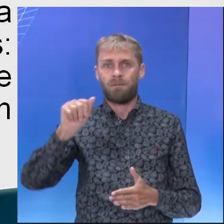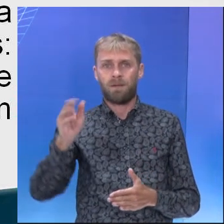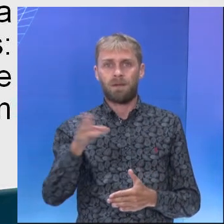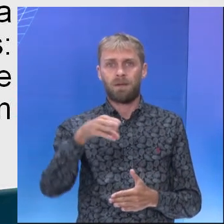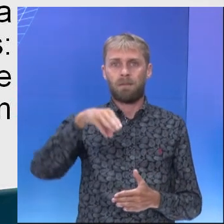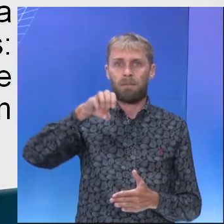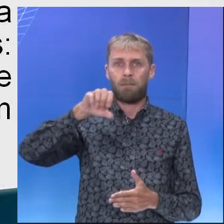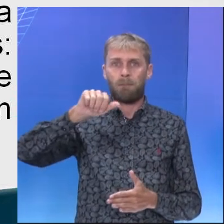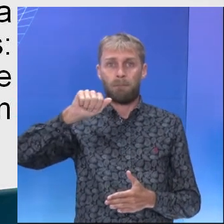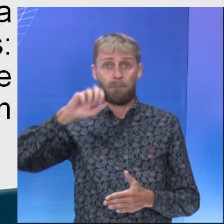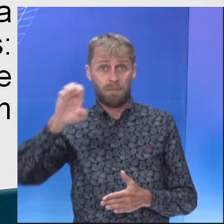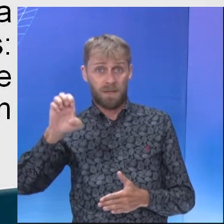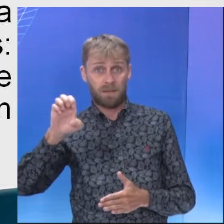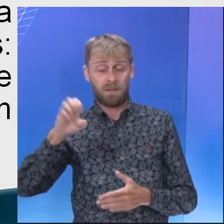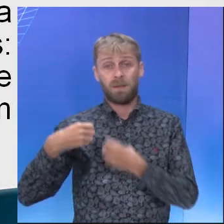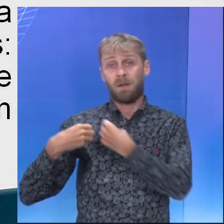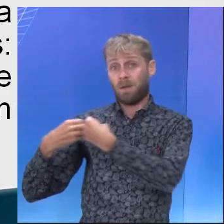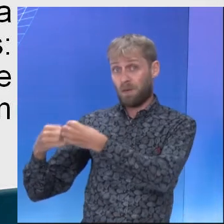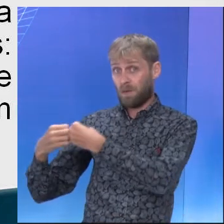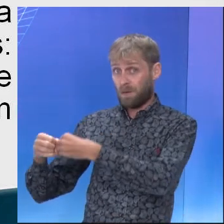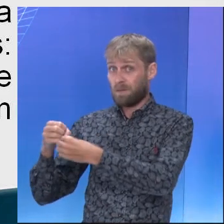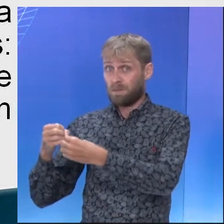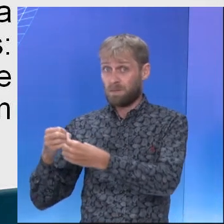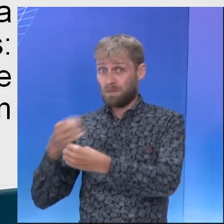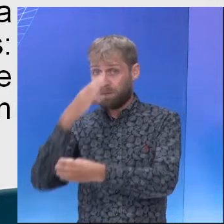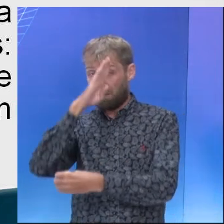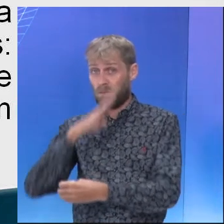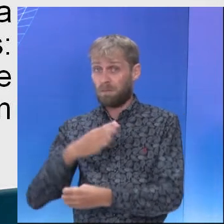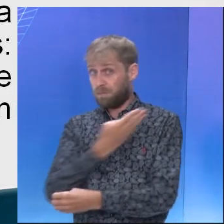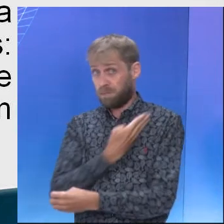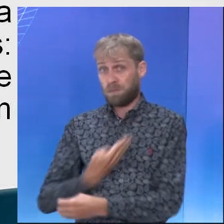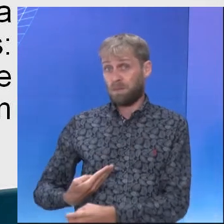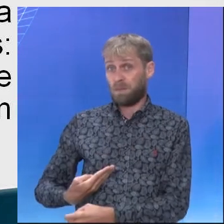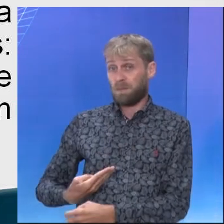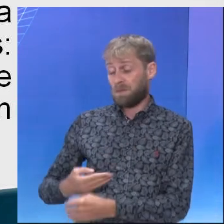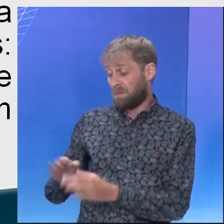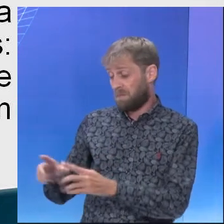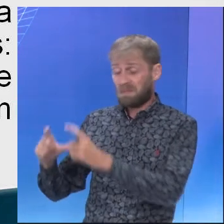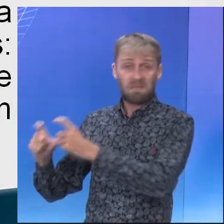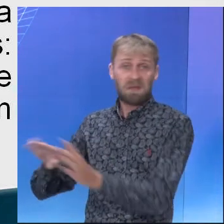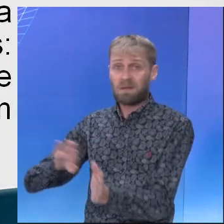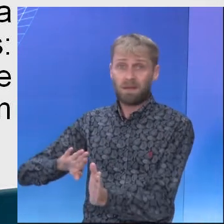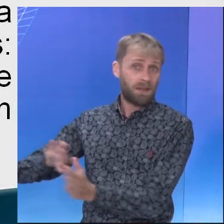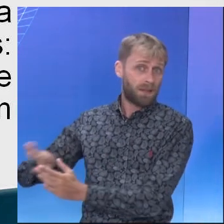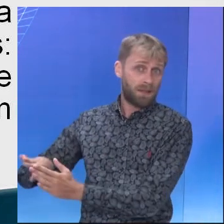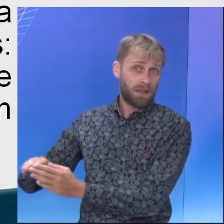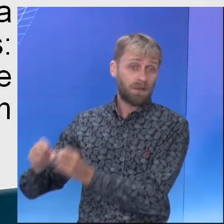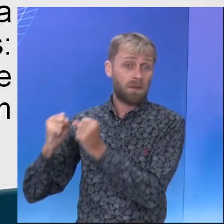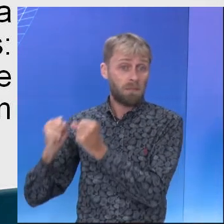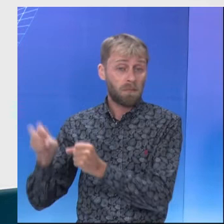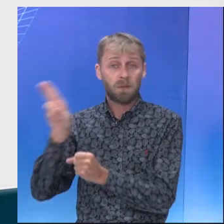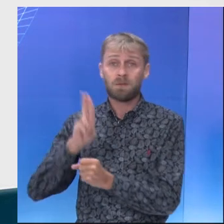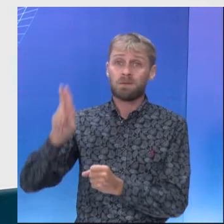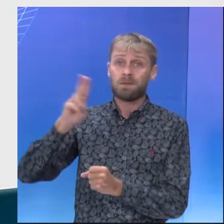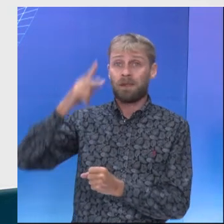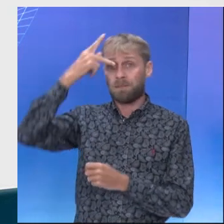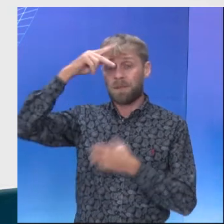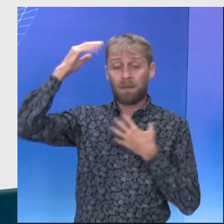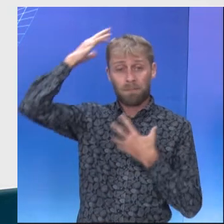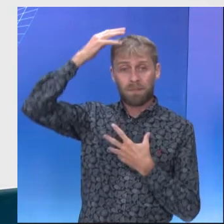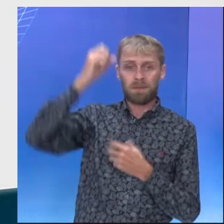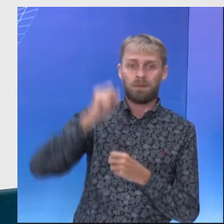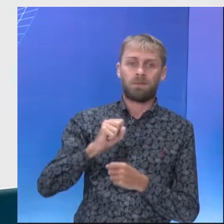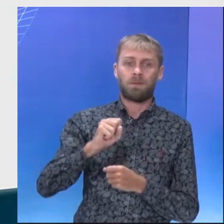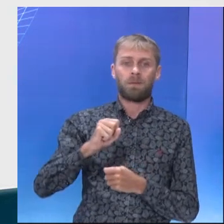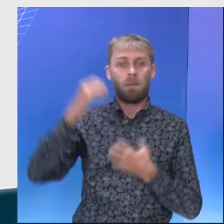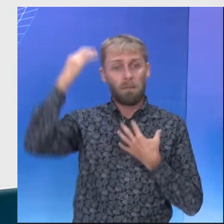um tipo de banho sobre rodas. Ônibus públicos desativados que se tornarão estação de banho para o sem-teto.